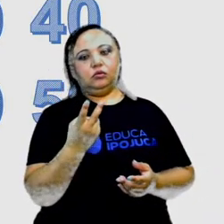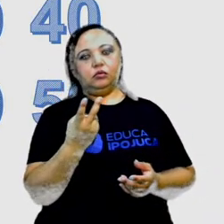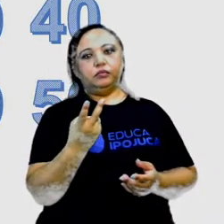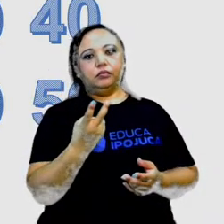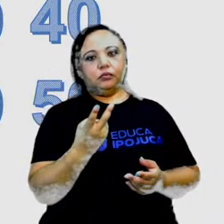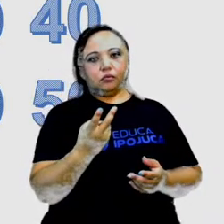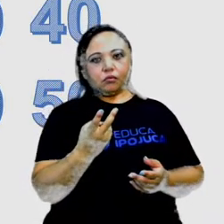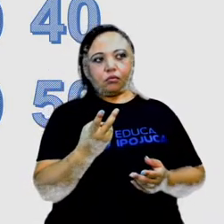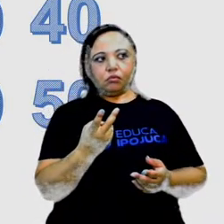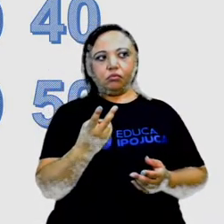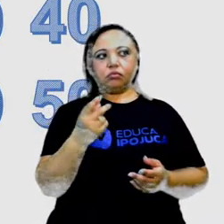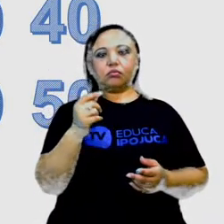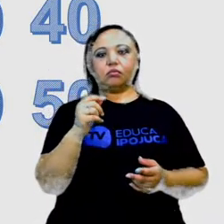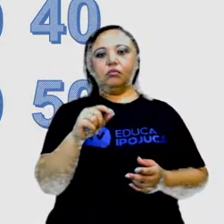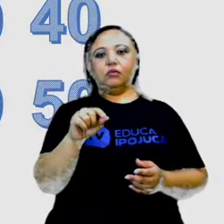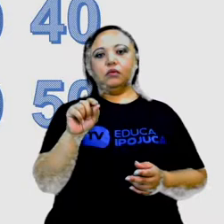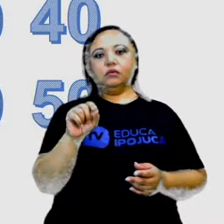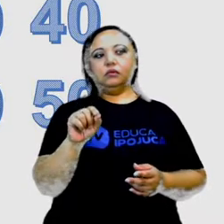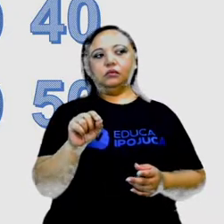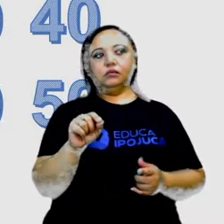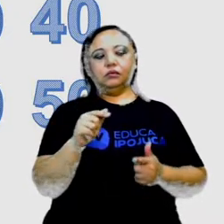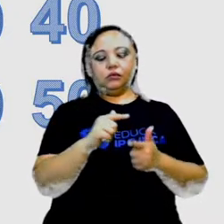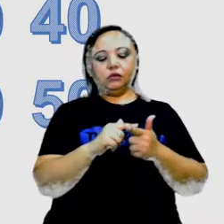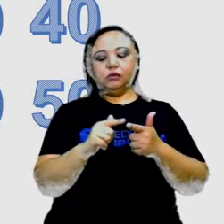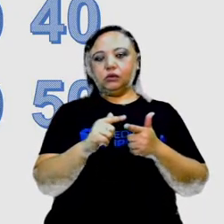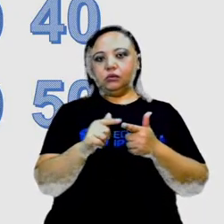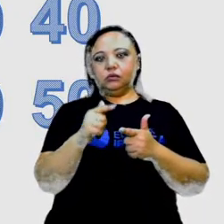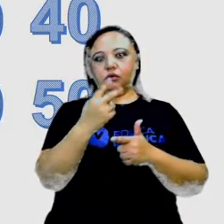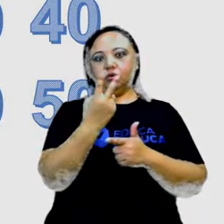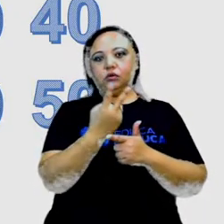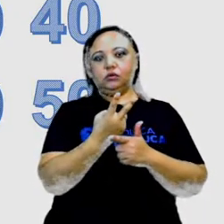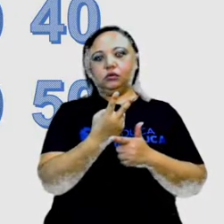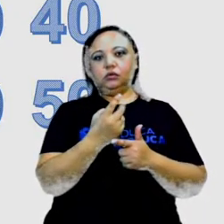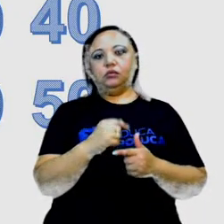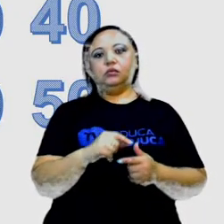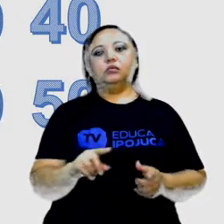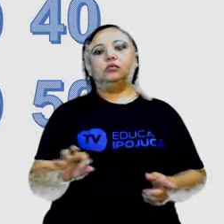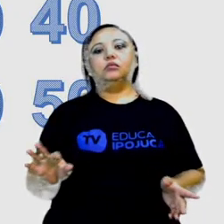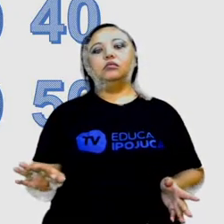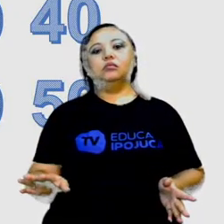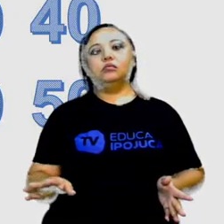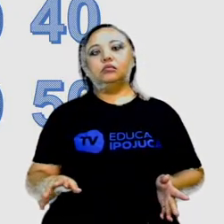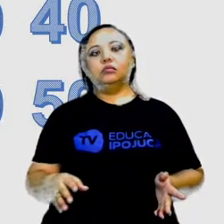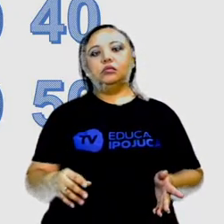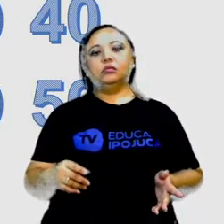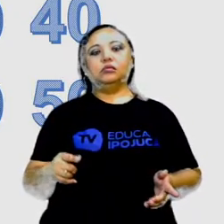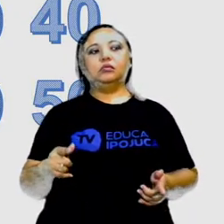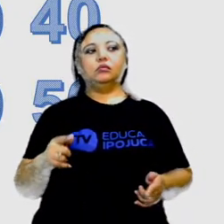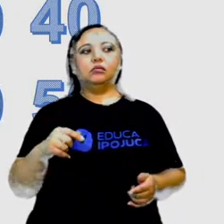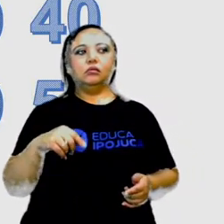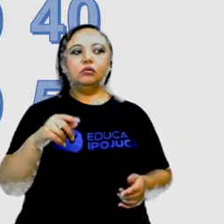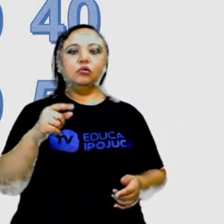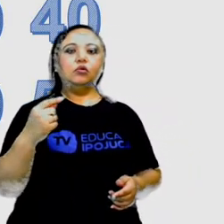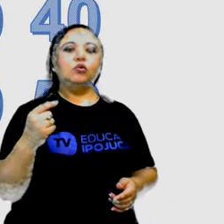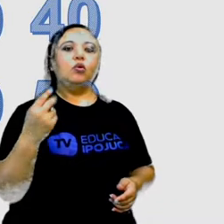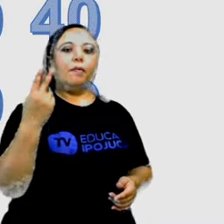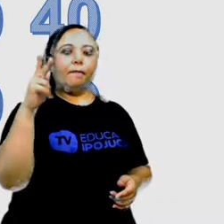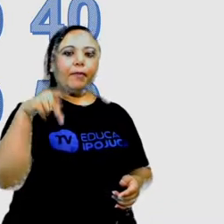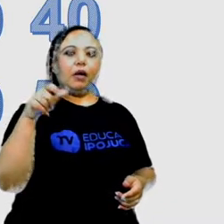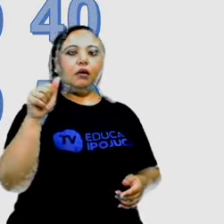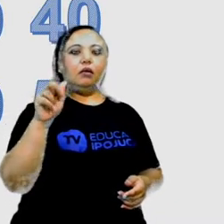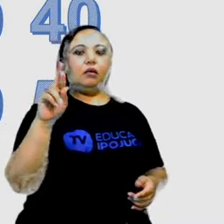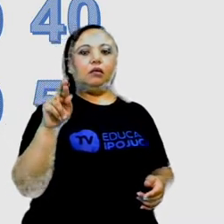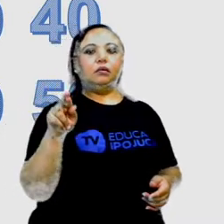2, lembra que eu já falei, só pode ser dividido por 2 e por 1. Então, inclusive, é o único número